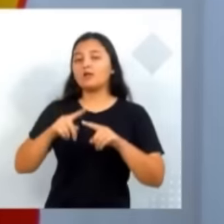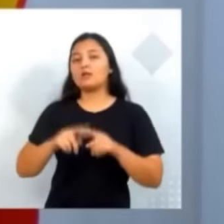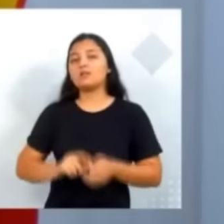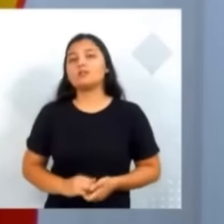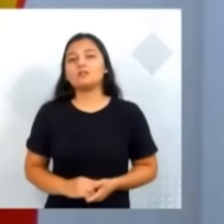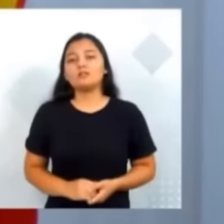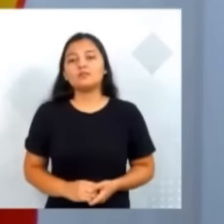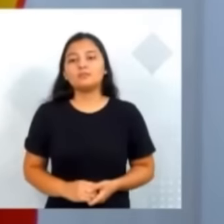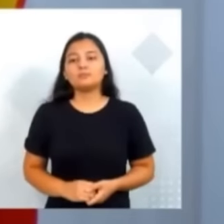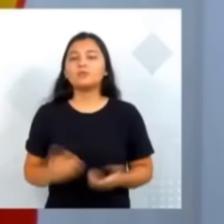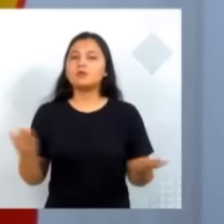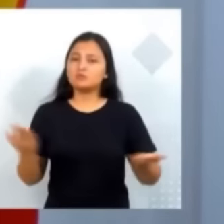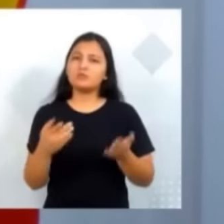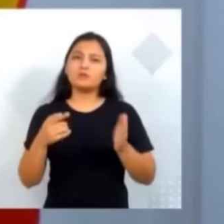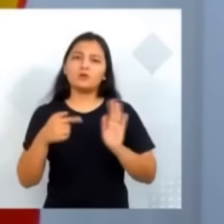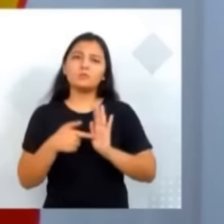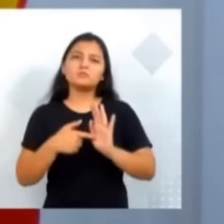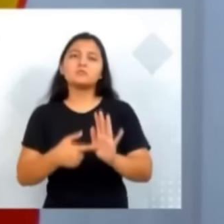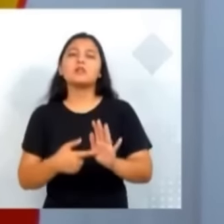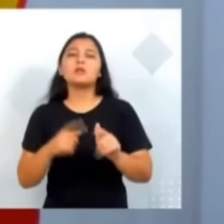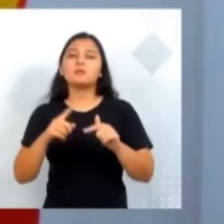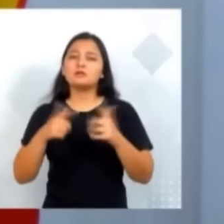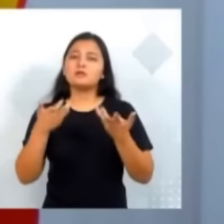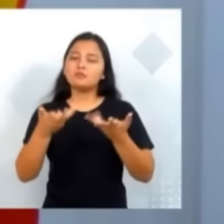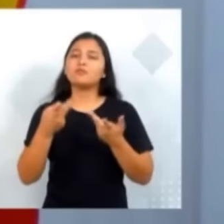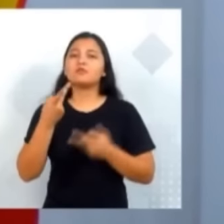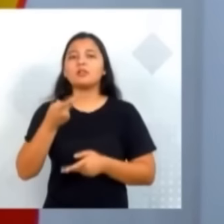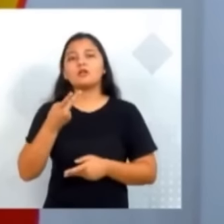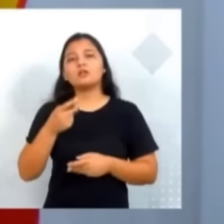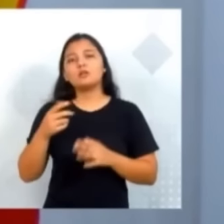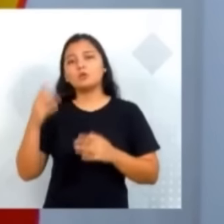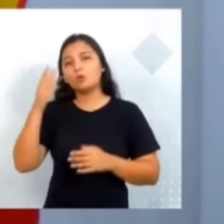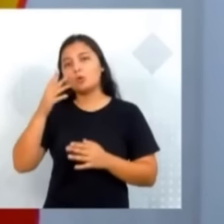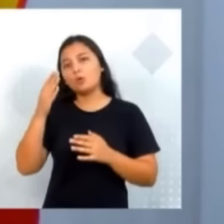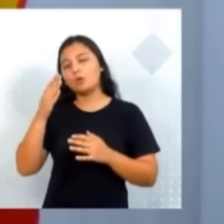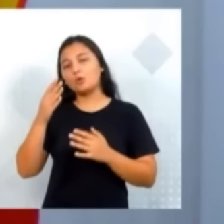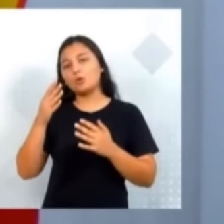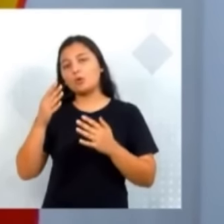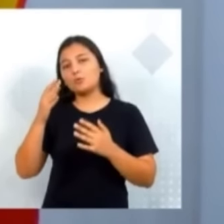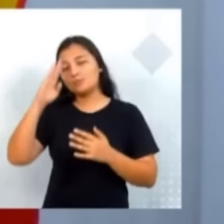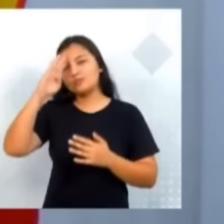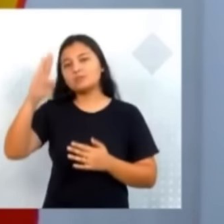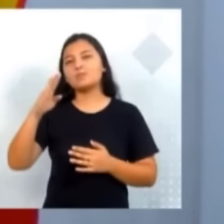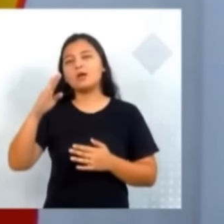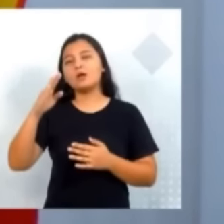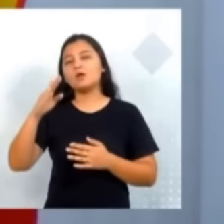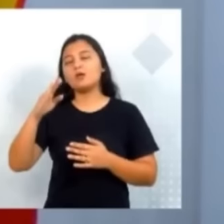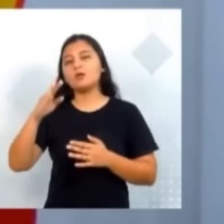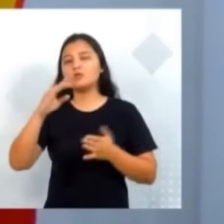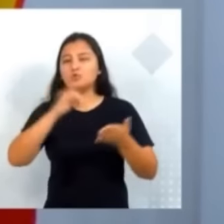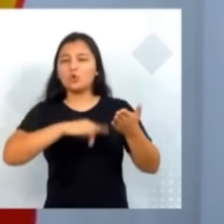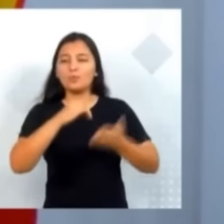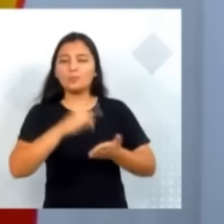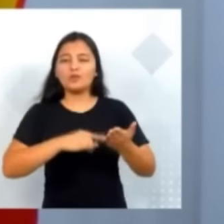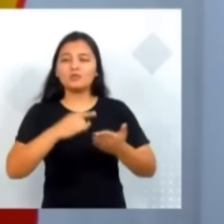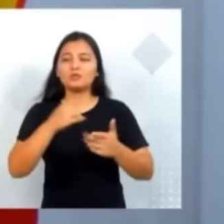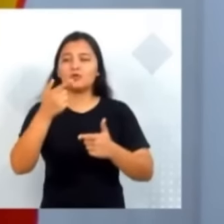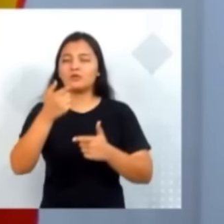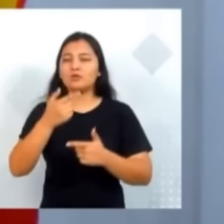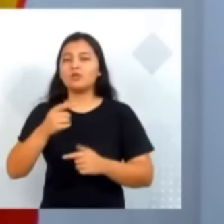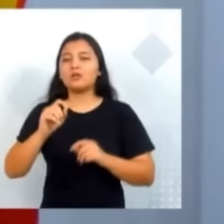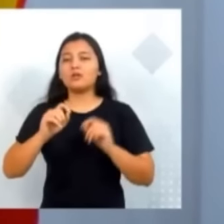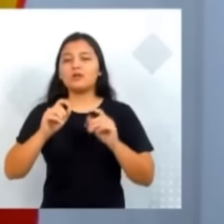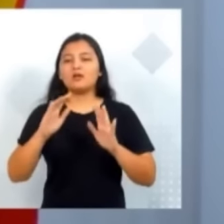bem. Já foi apontado, mas gostaria de destacar que um dos principais problemas desse documento é a afronta à primazia da família.